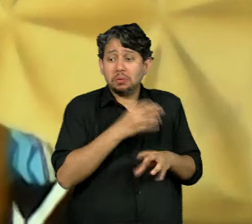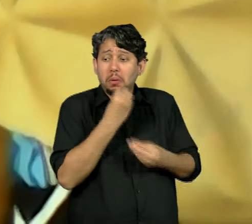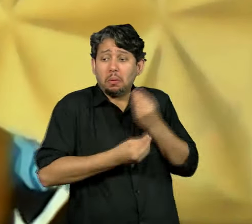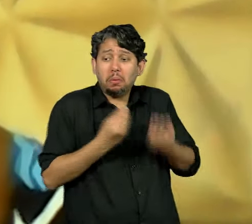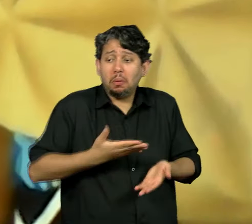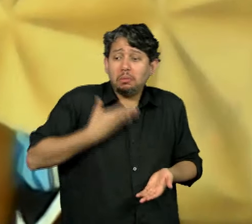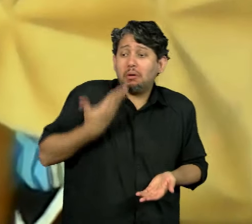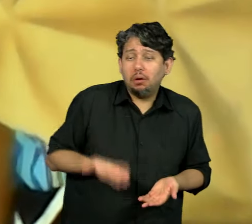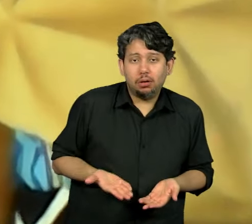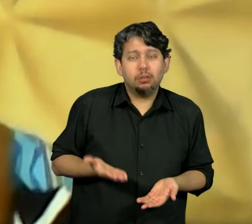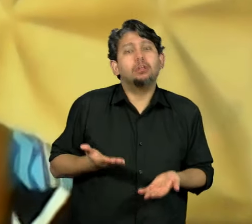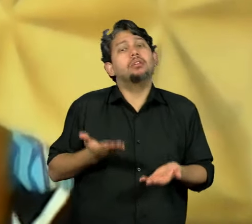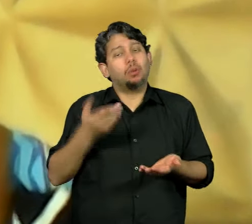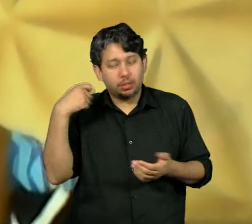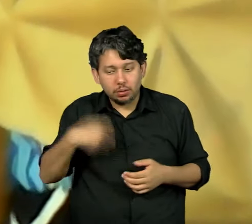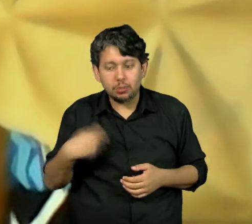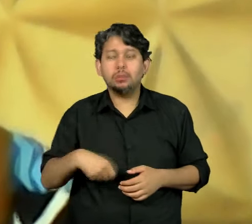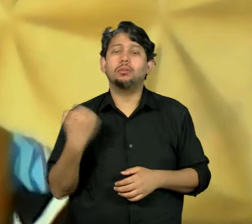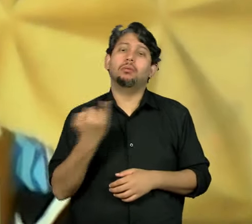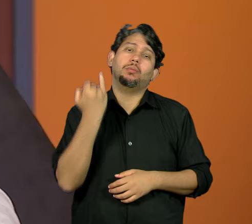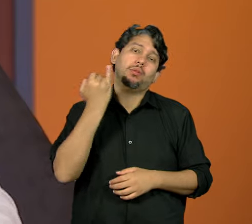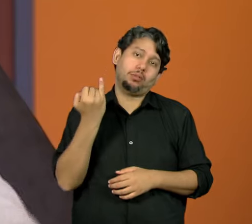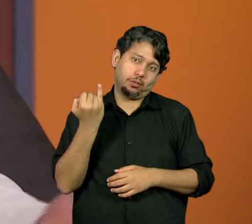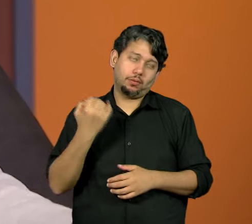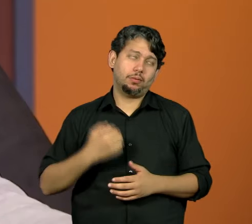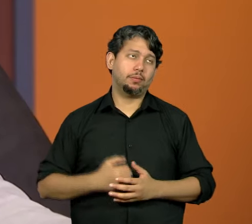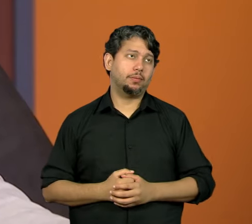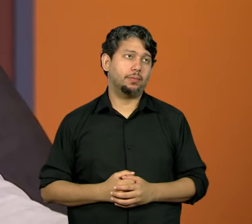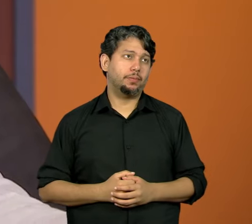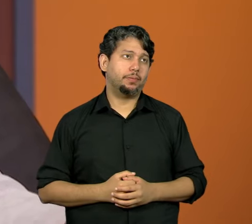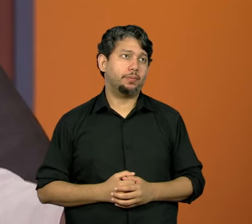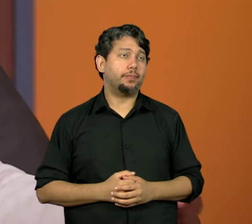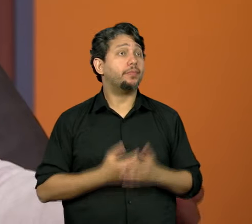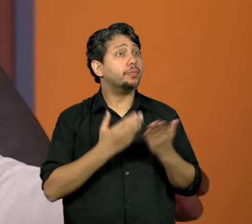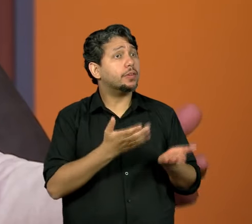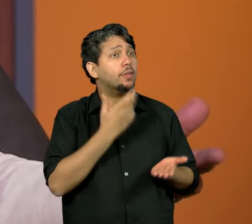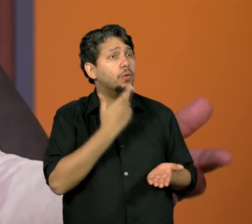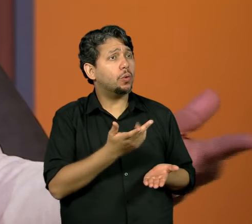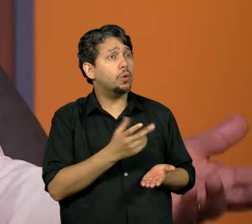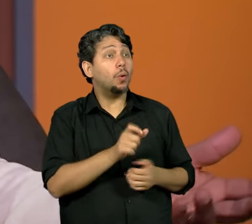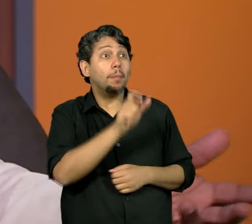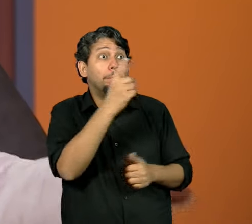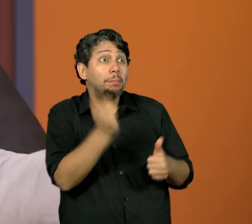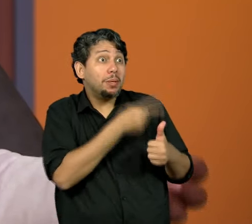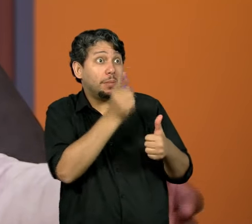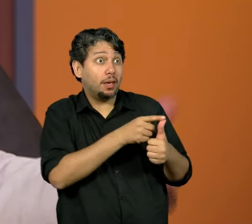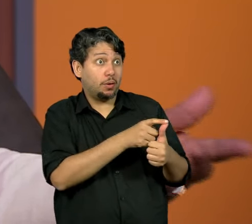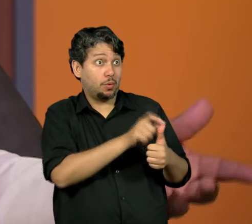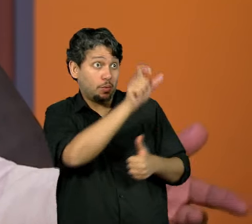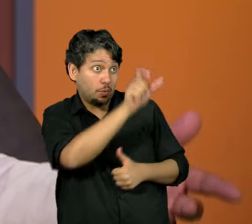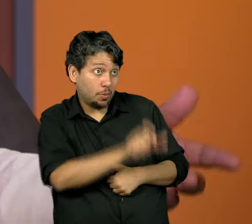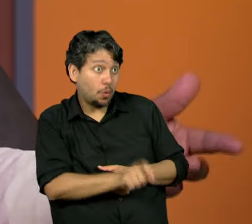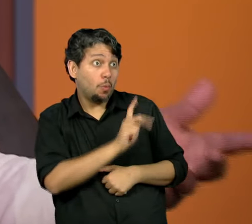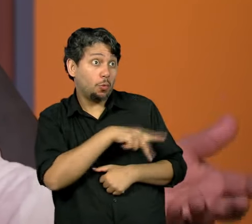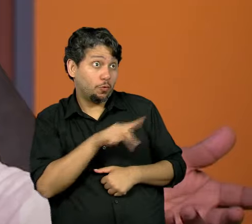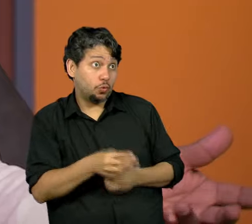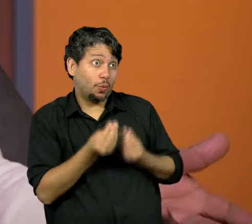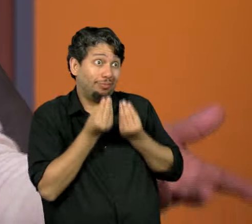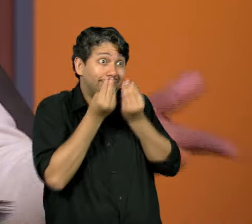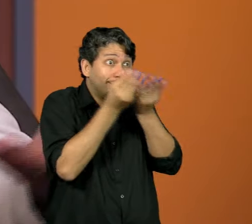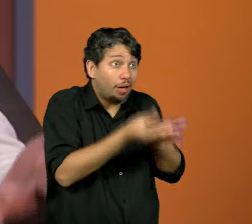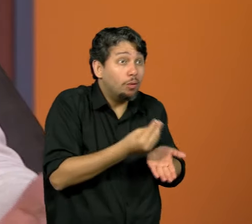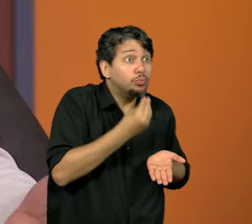prática essa educação para as relações étnico-raciais. Nós estamos dizendo que fazer a formação dos professores, fazer a formação na escola é